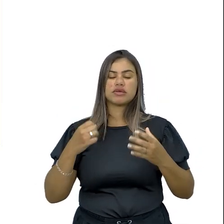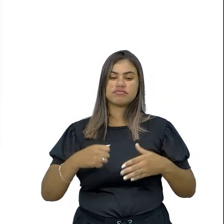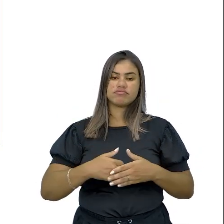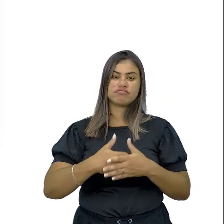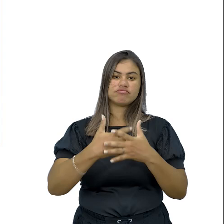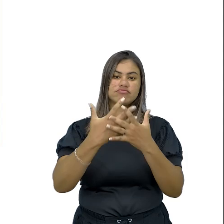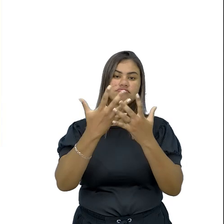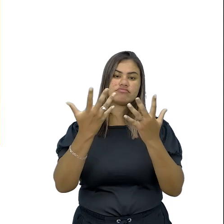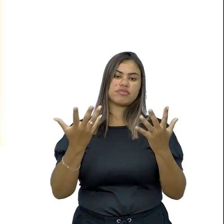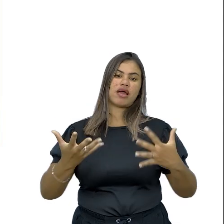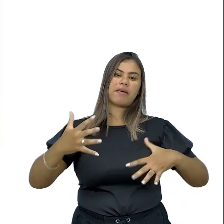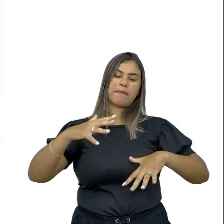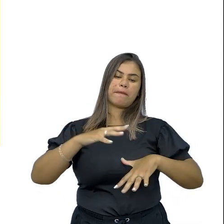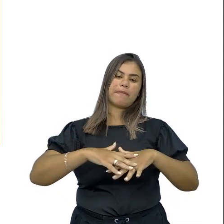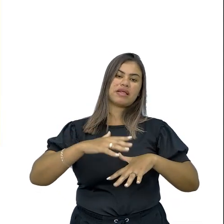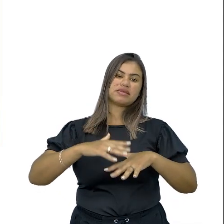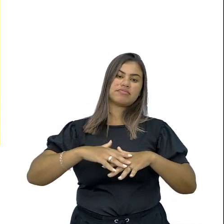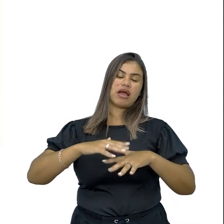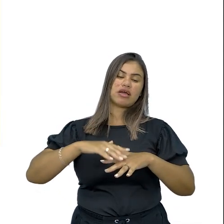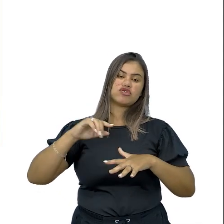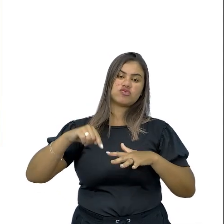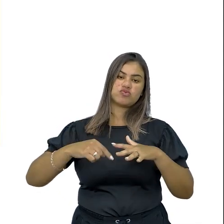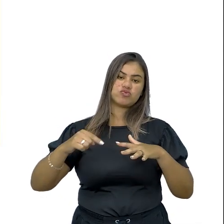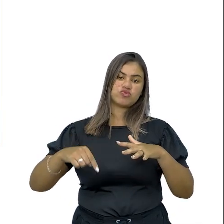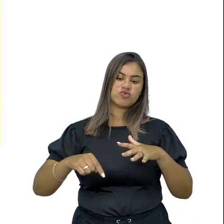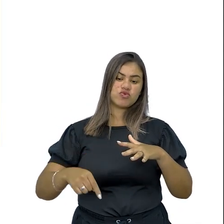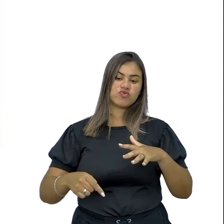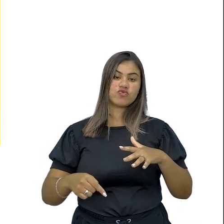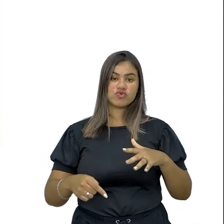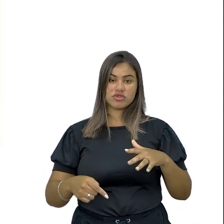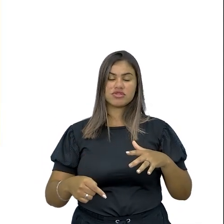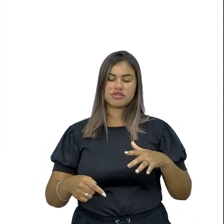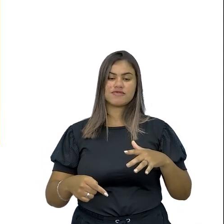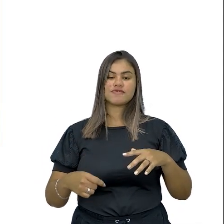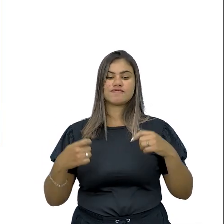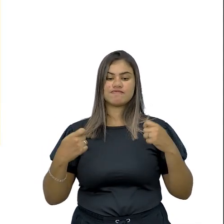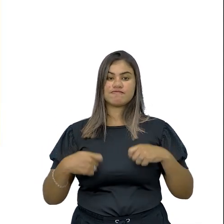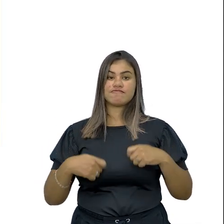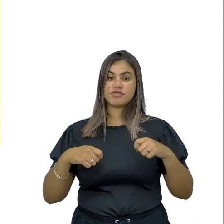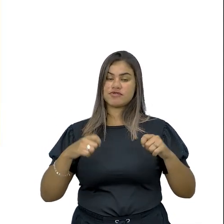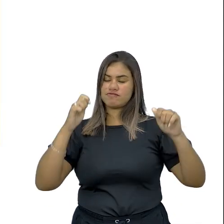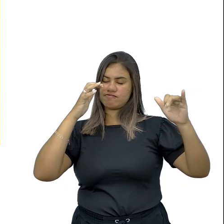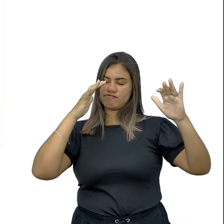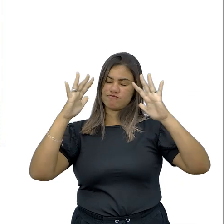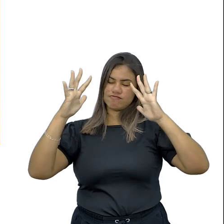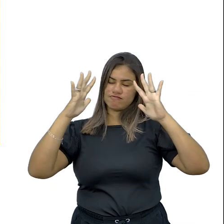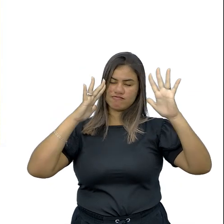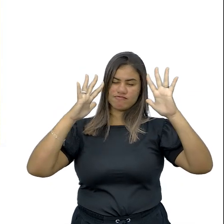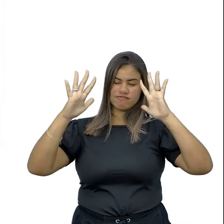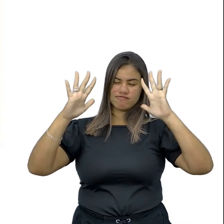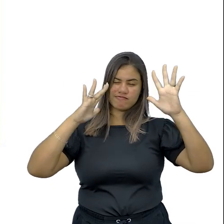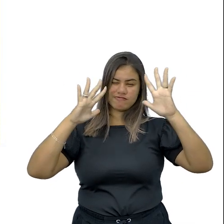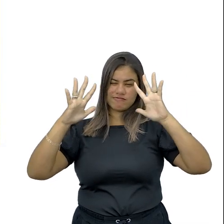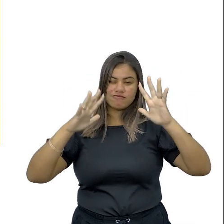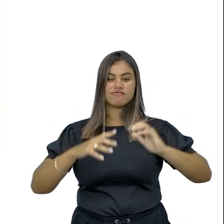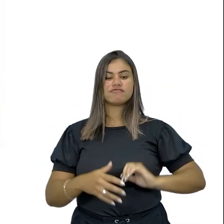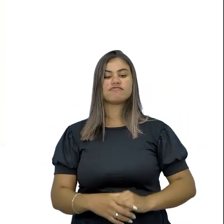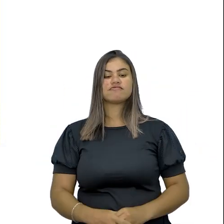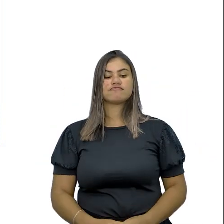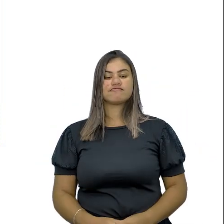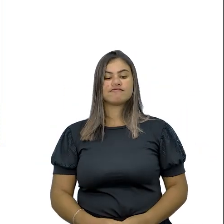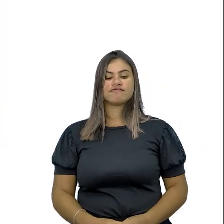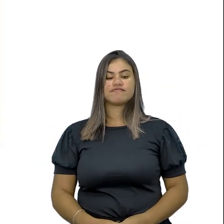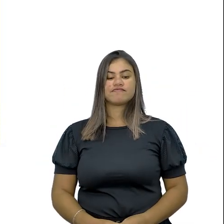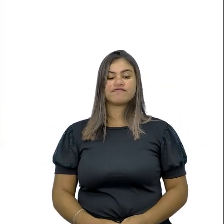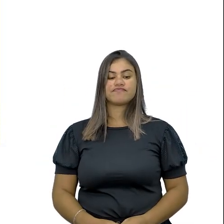resolver problemas mais complexos, que exigem maior reflexão e abstração.